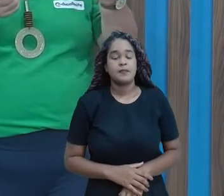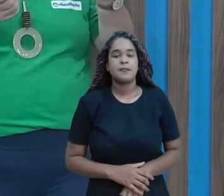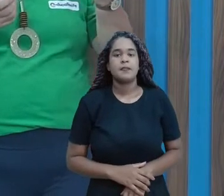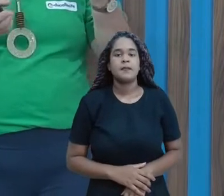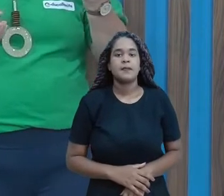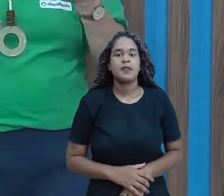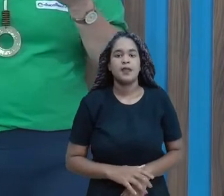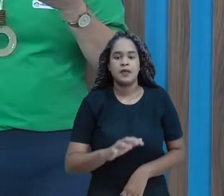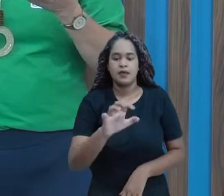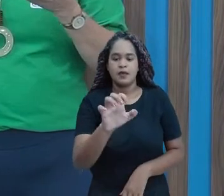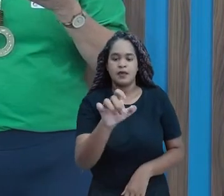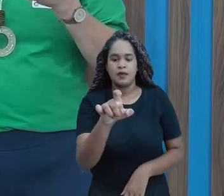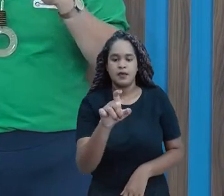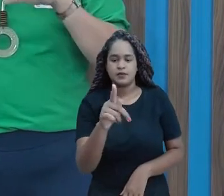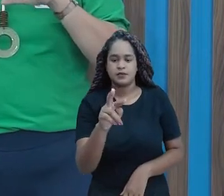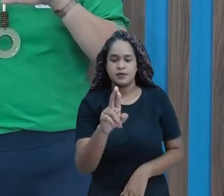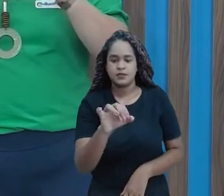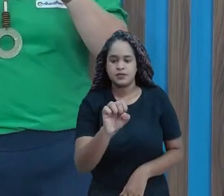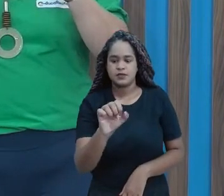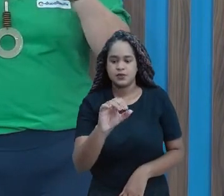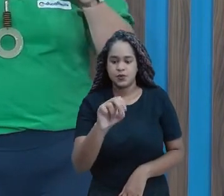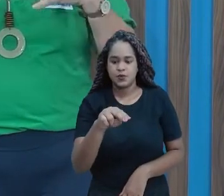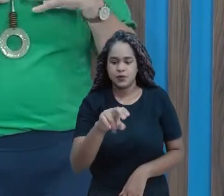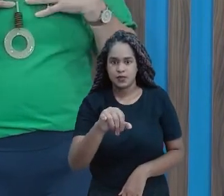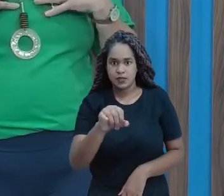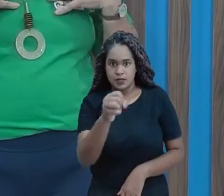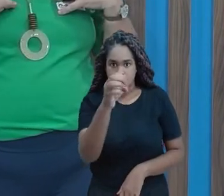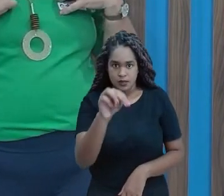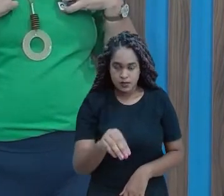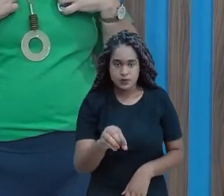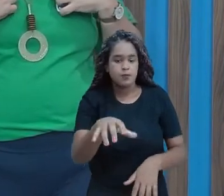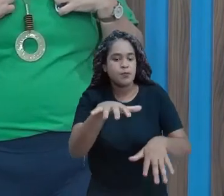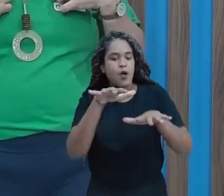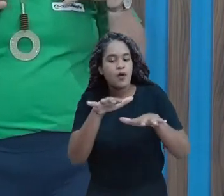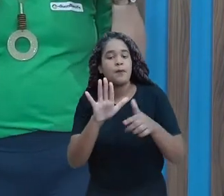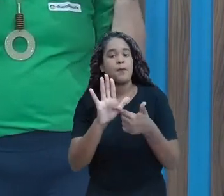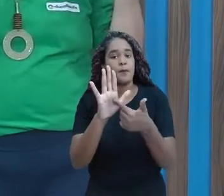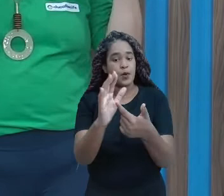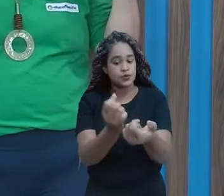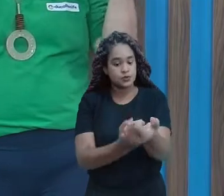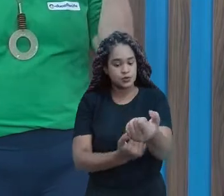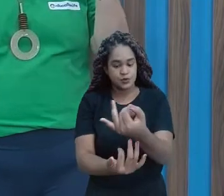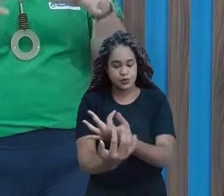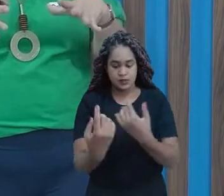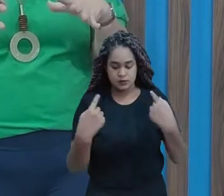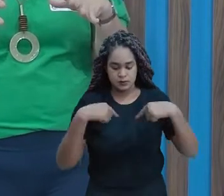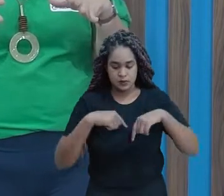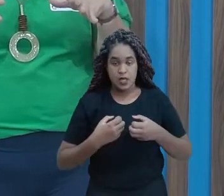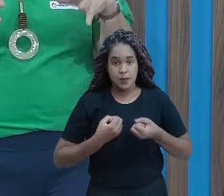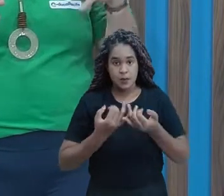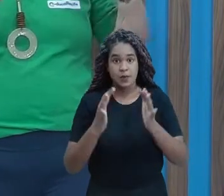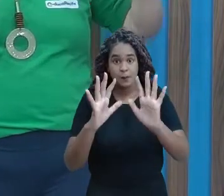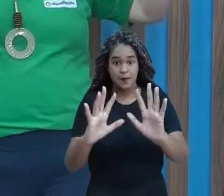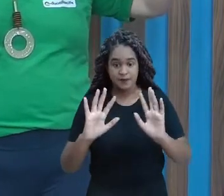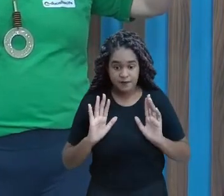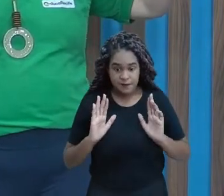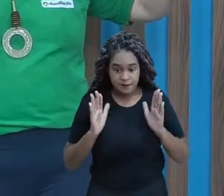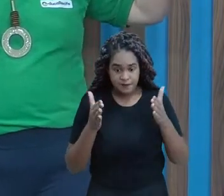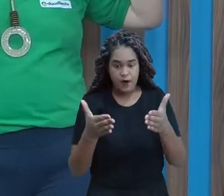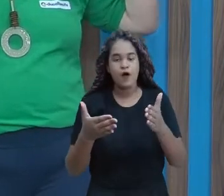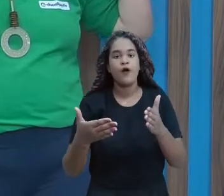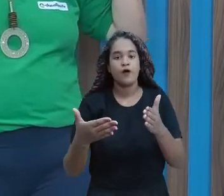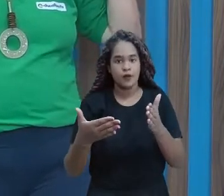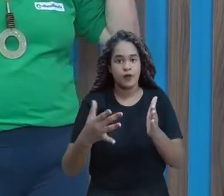por exemplo, ele é um movimento que, embora ele venha buscar emoção, ele está pautado na realidade. Não é uma